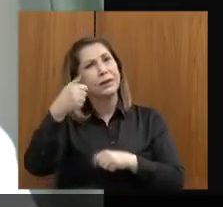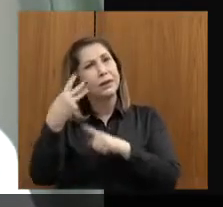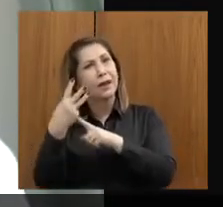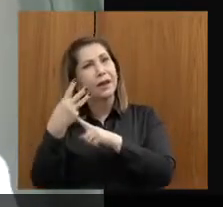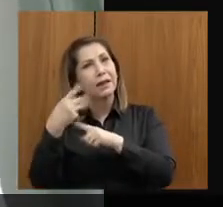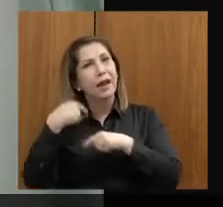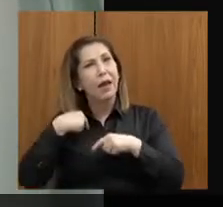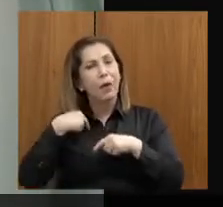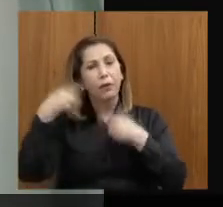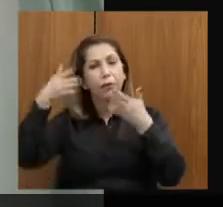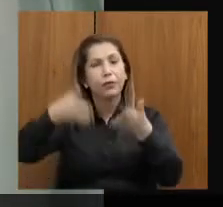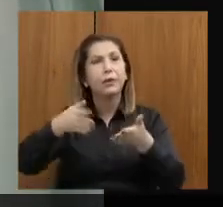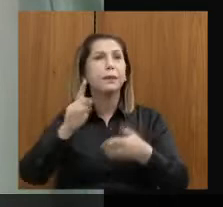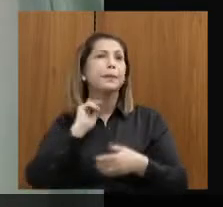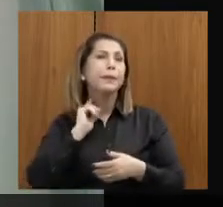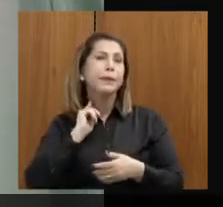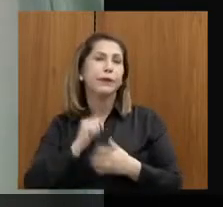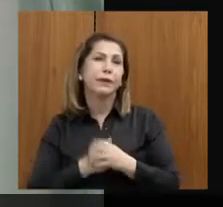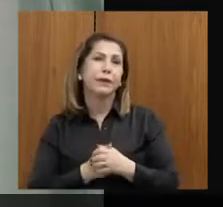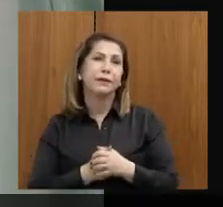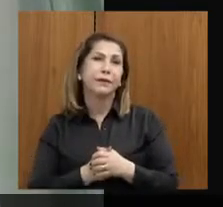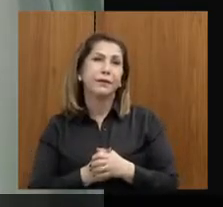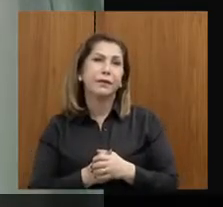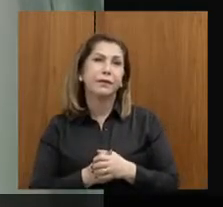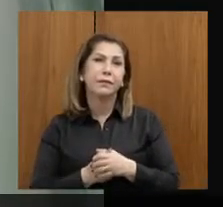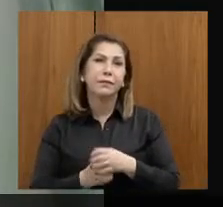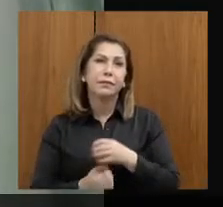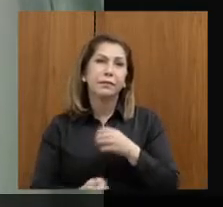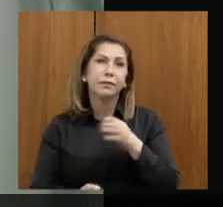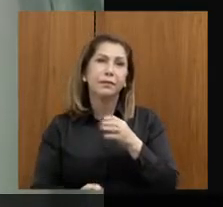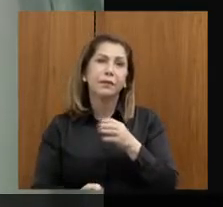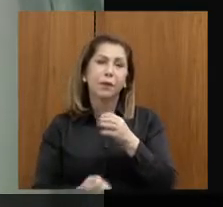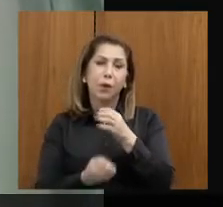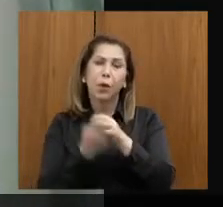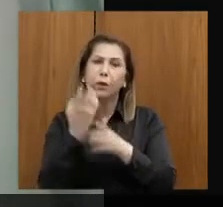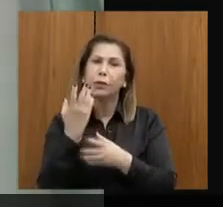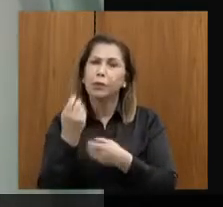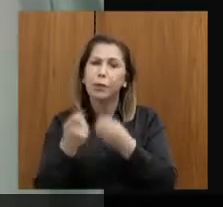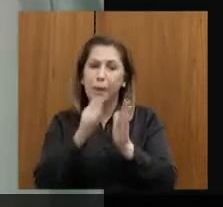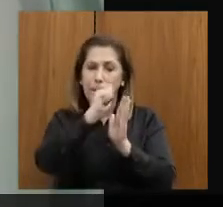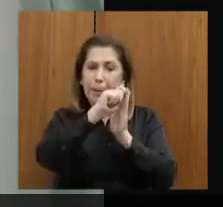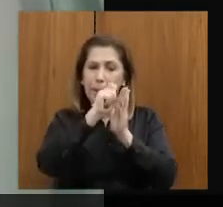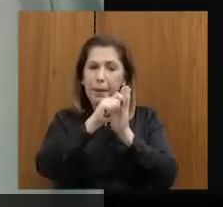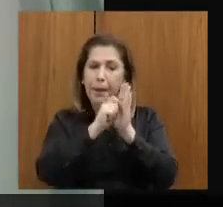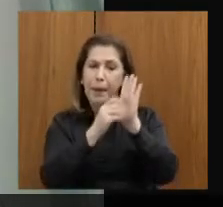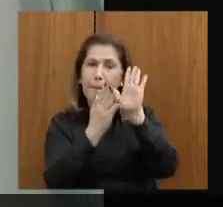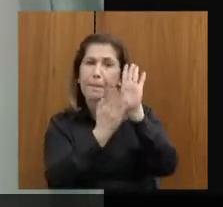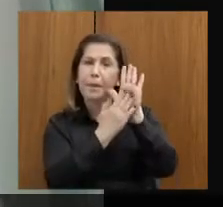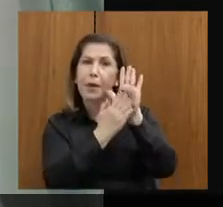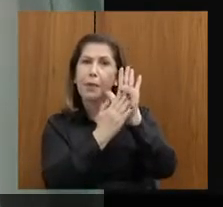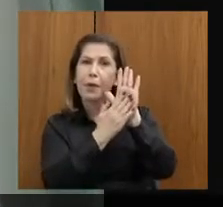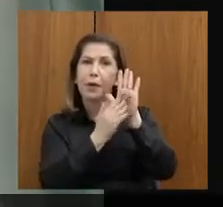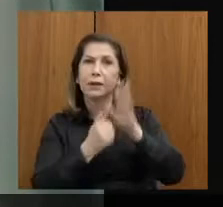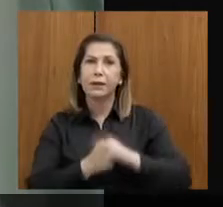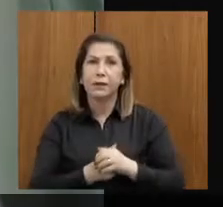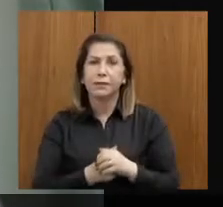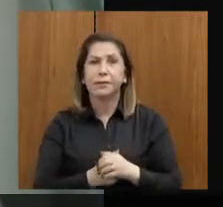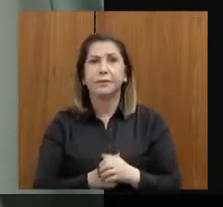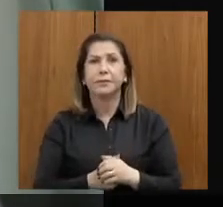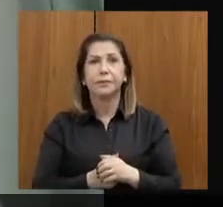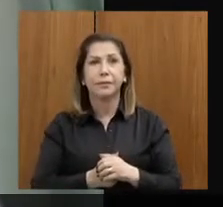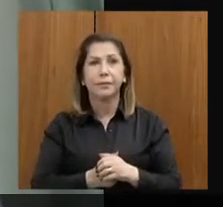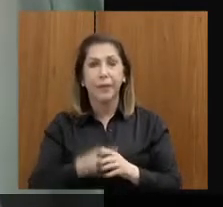o candidato personagens Minas Gerais surgiu Algumas propostas vamo